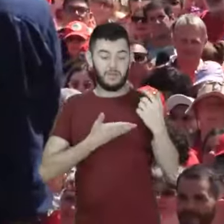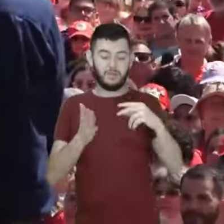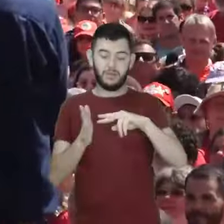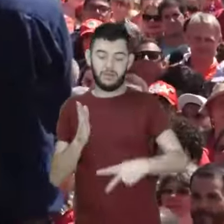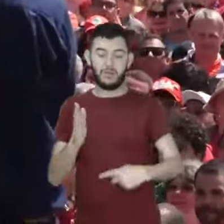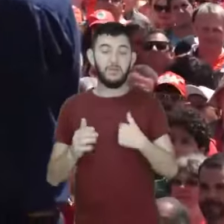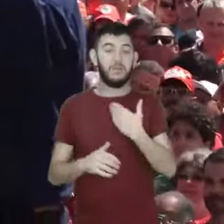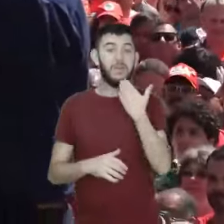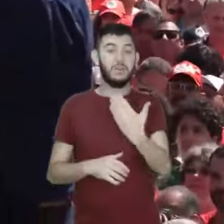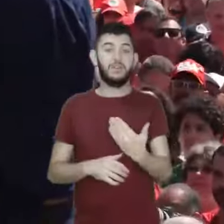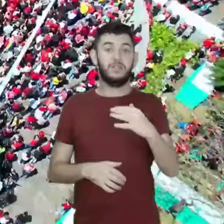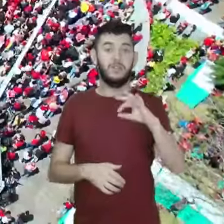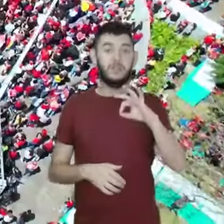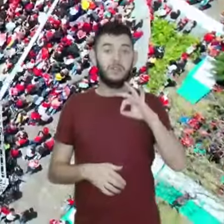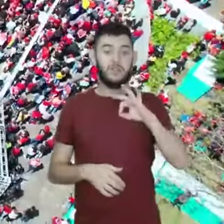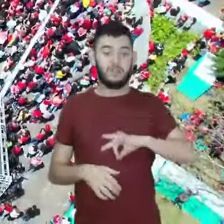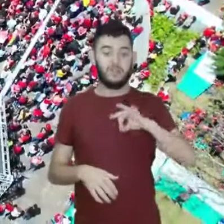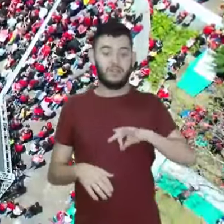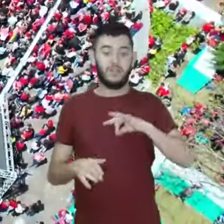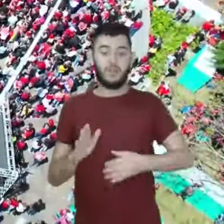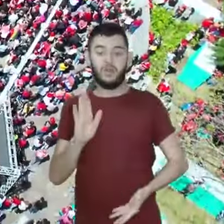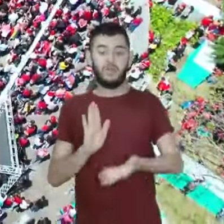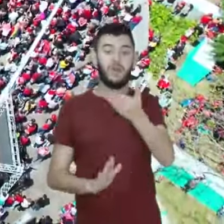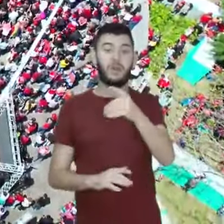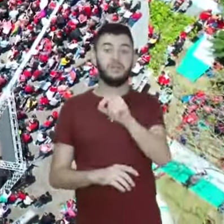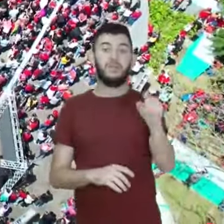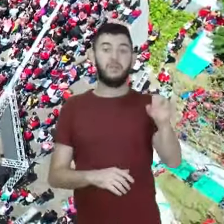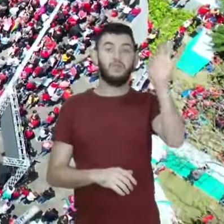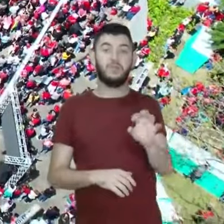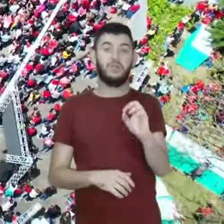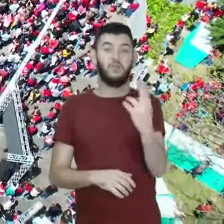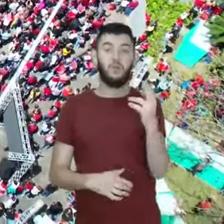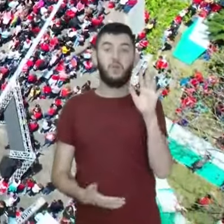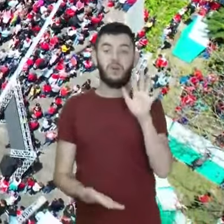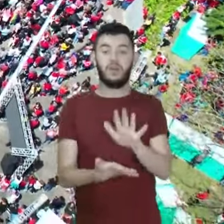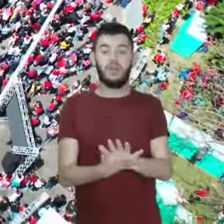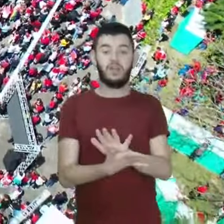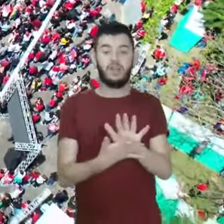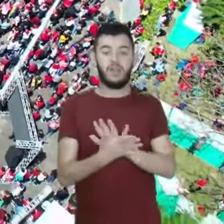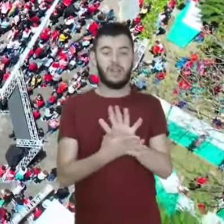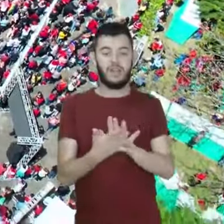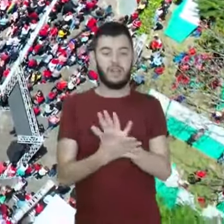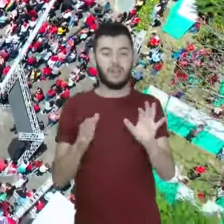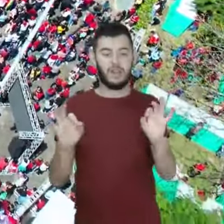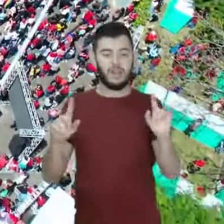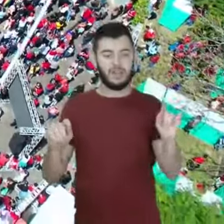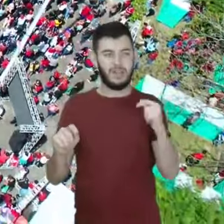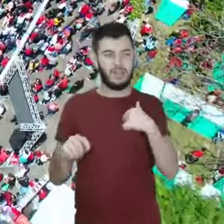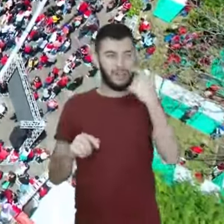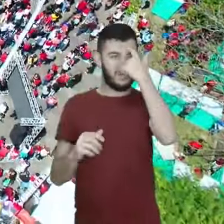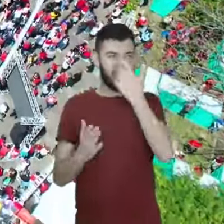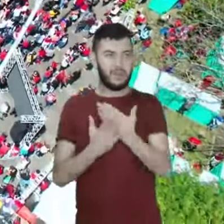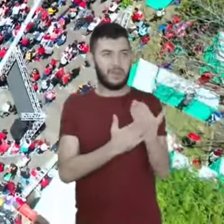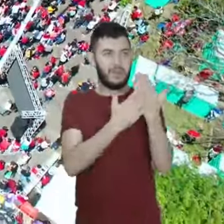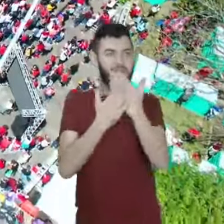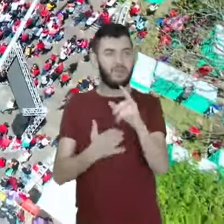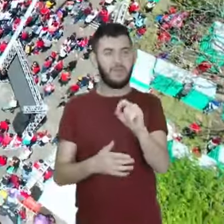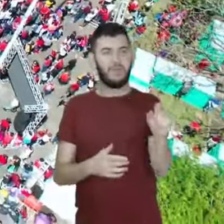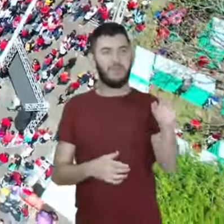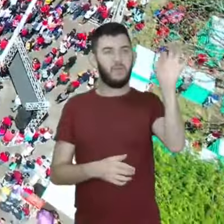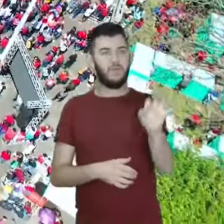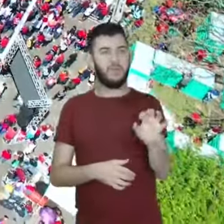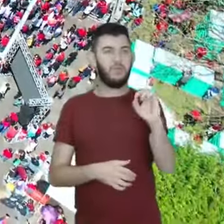nada, 100% ou nada. E eu começava a pensar, 100% ou nada é burrice, porque pode